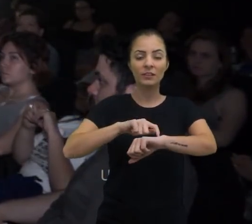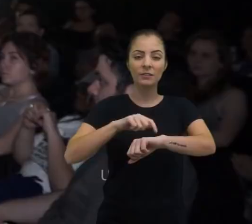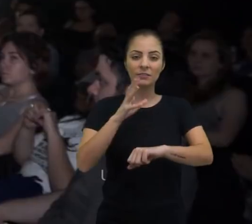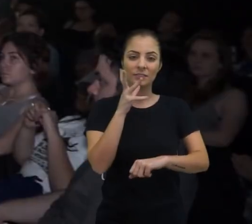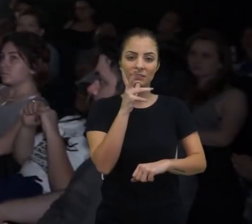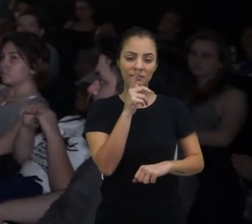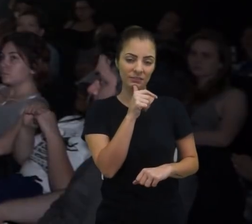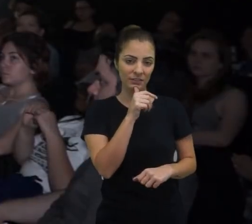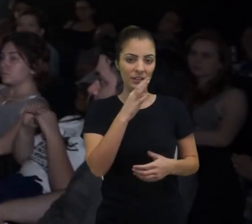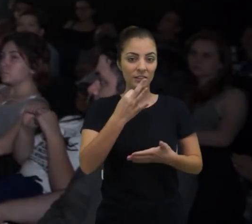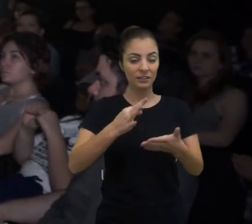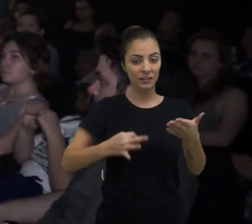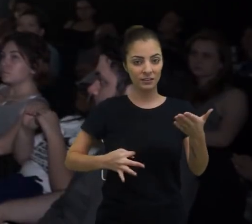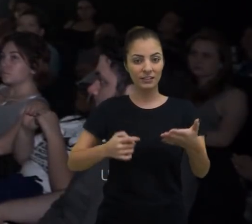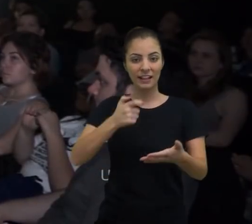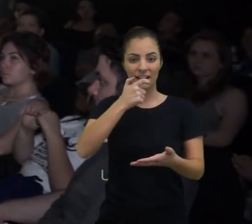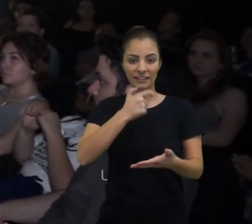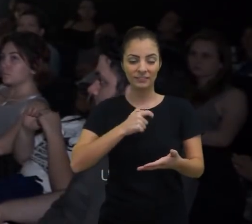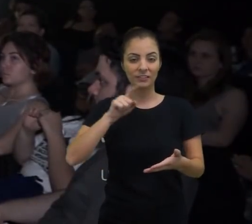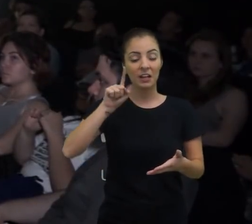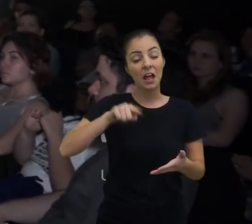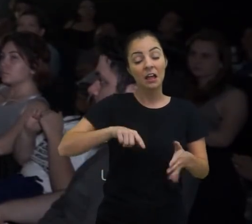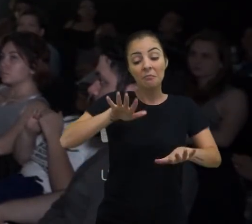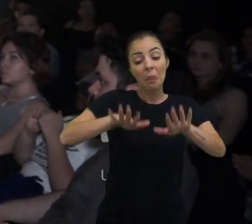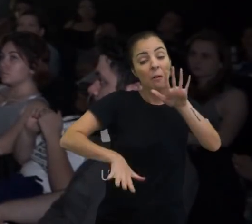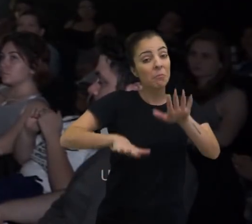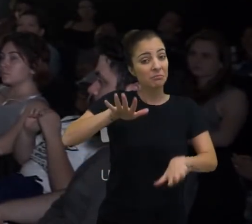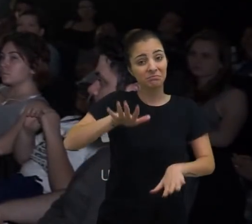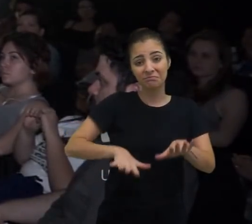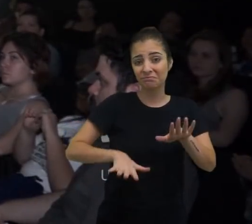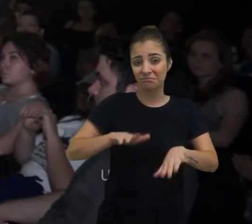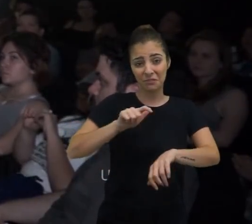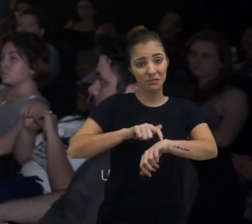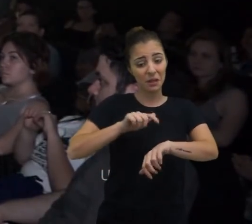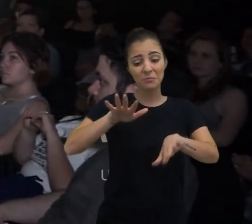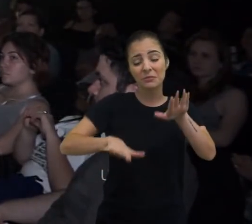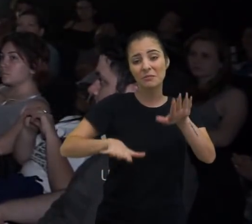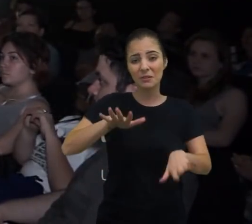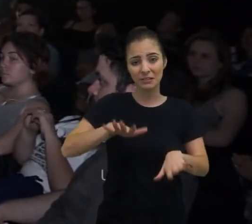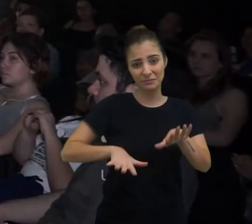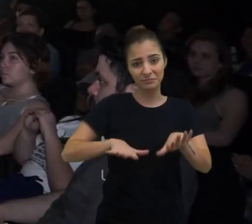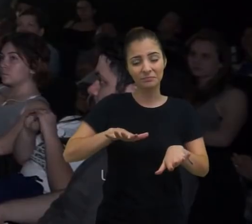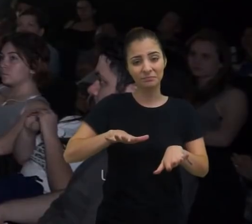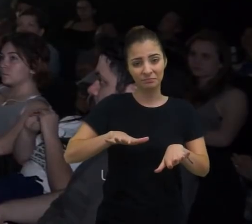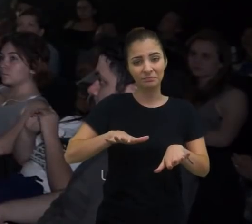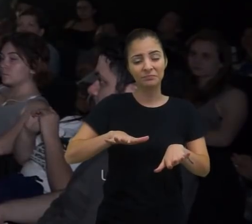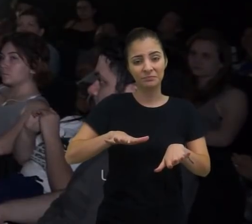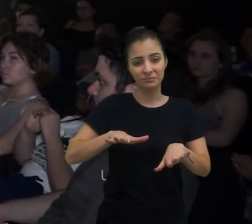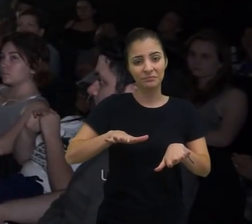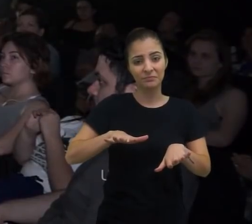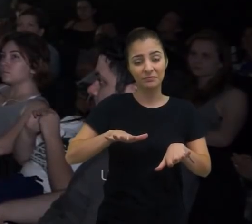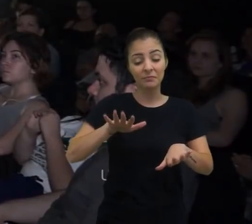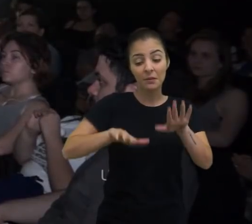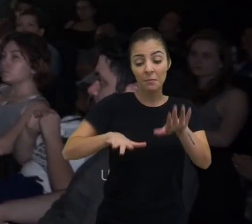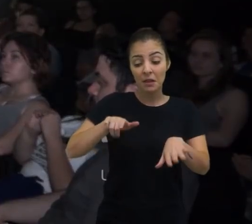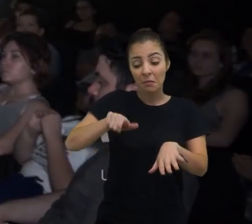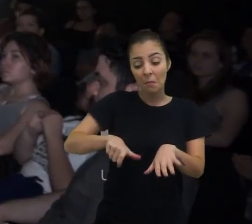teoria da relatividade a passagem do tempo é algo relativo. Tá? Dependendo do